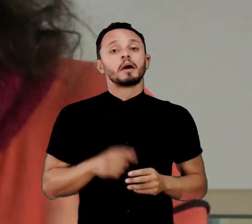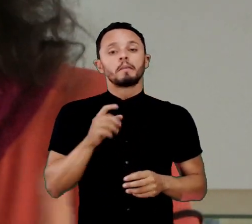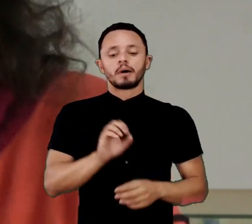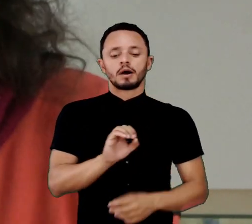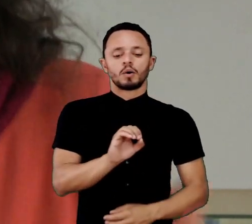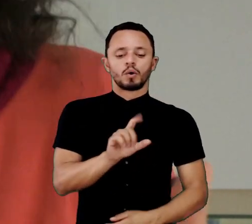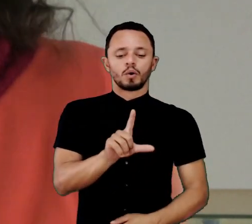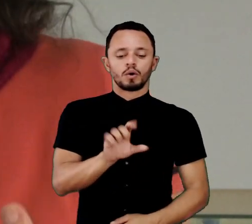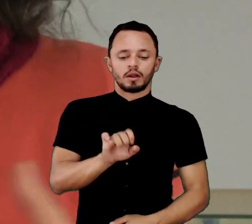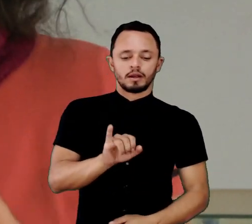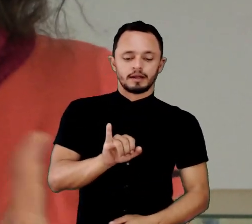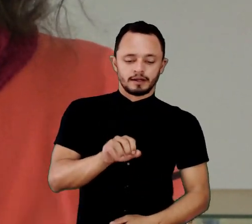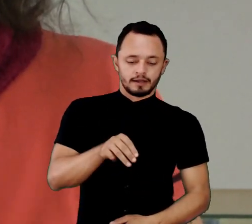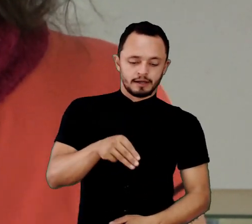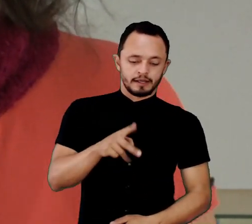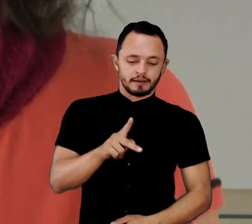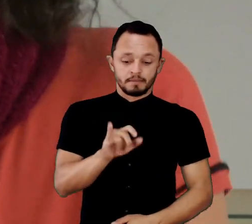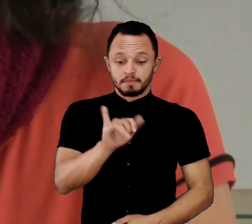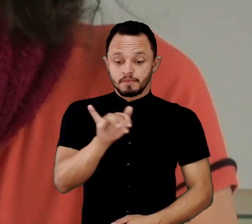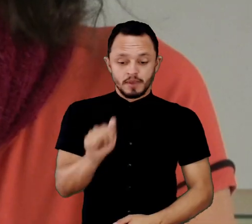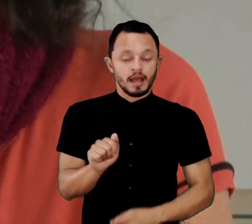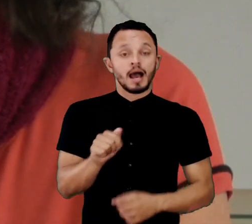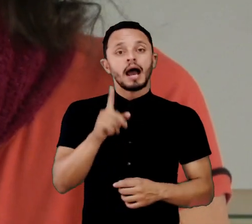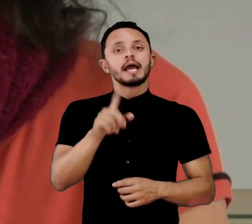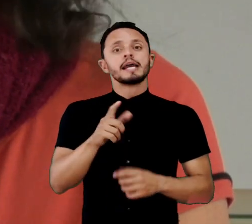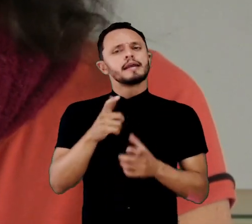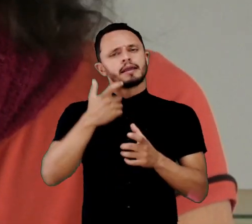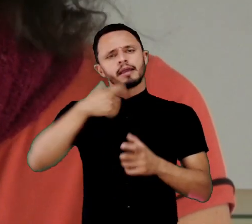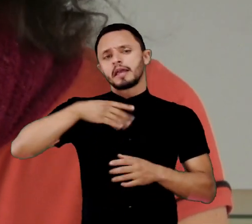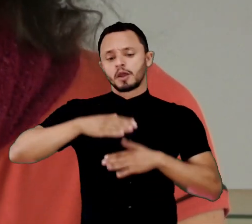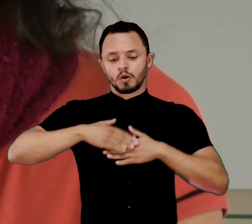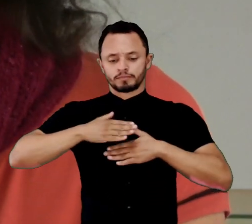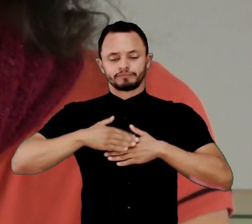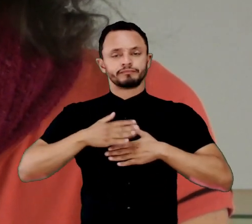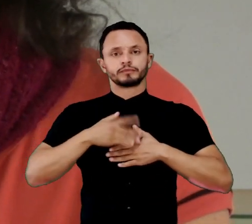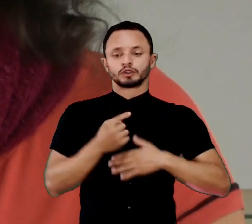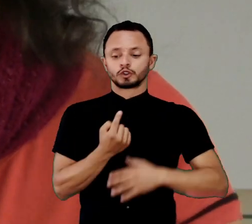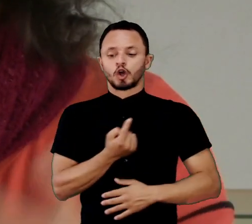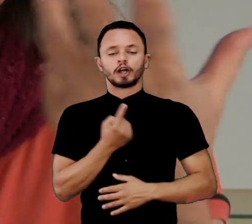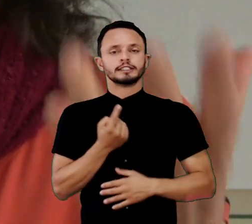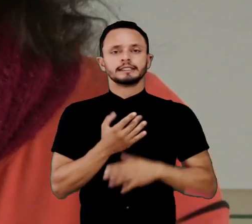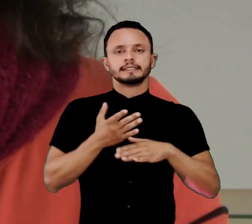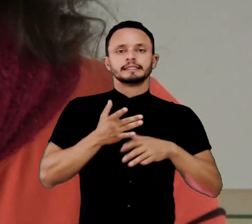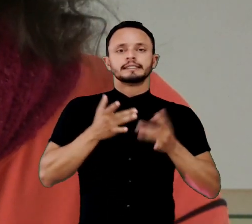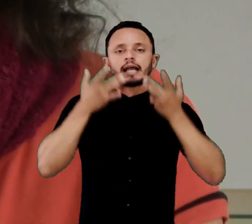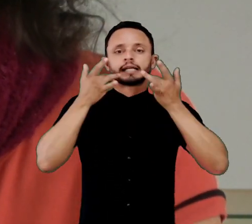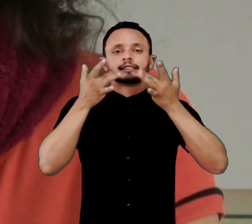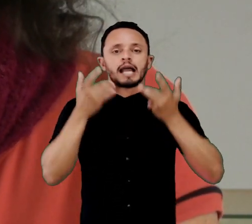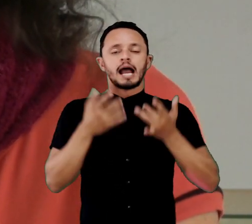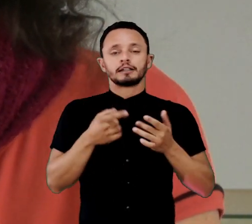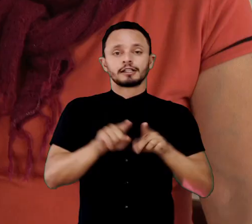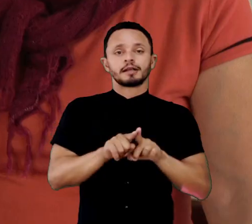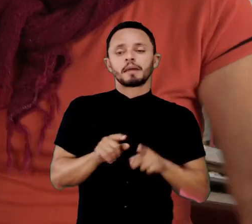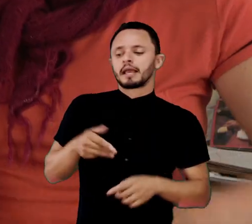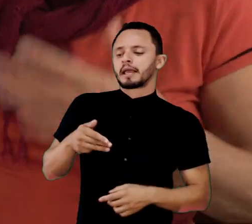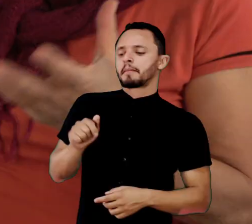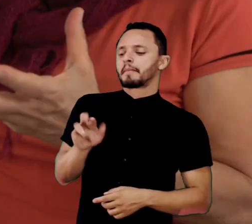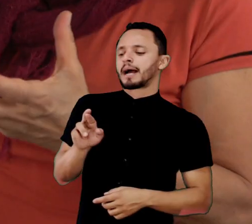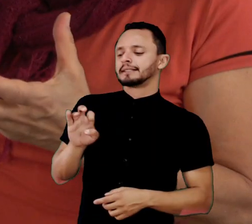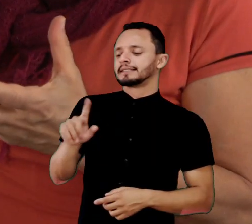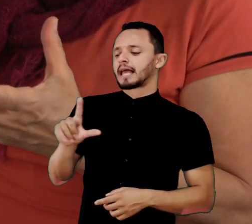tá mais na mão, né, por ser só eu em cena, e Marcela e Bruna estão sempre juntos, enfim.